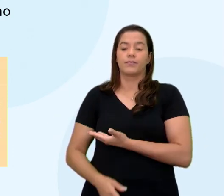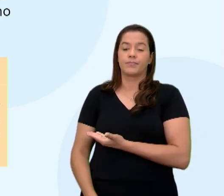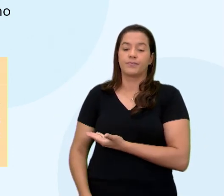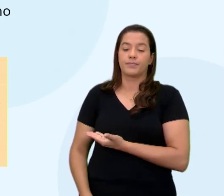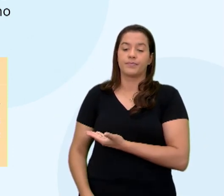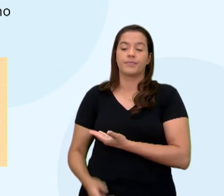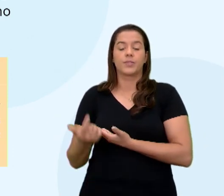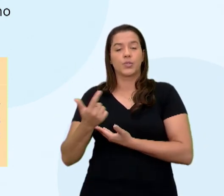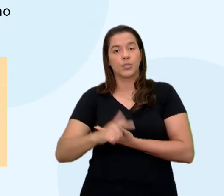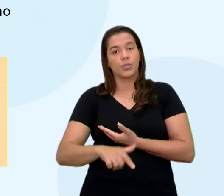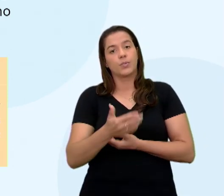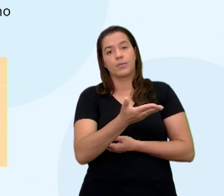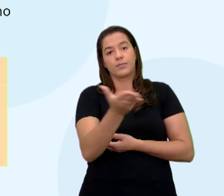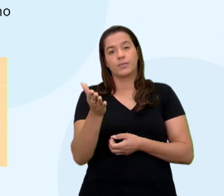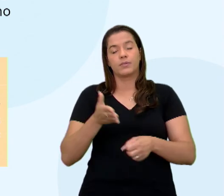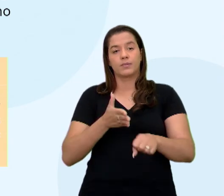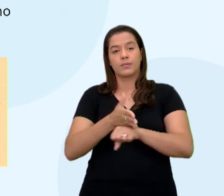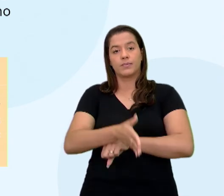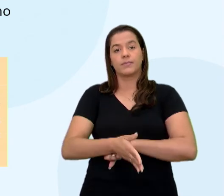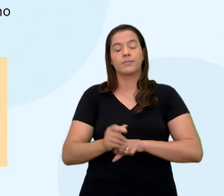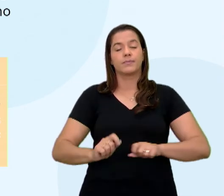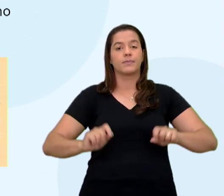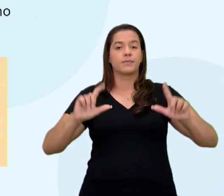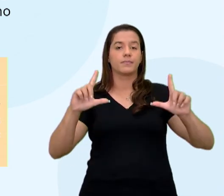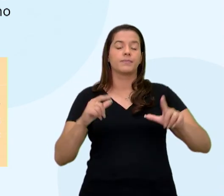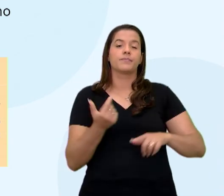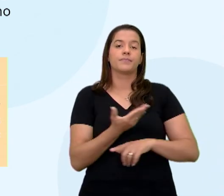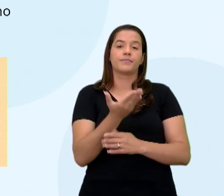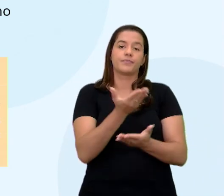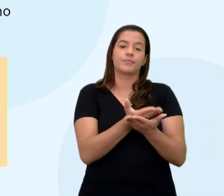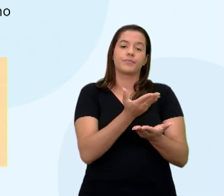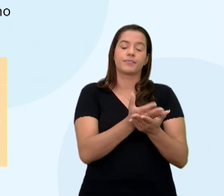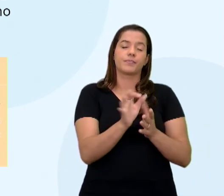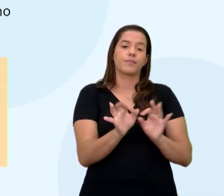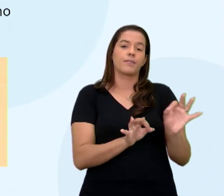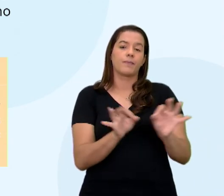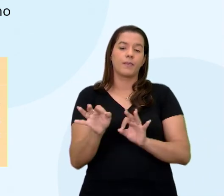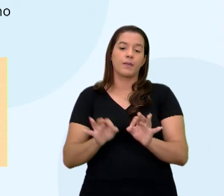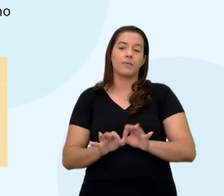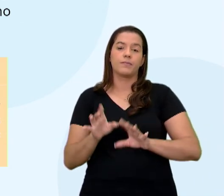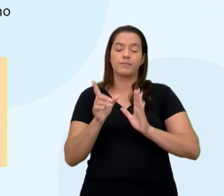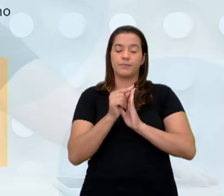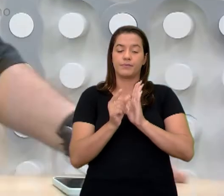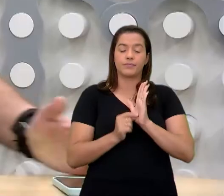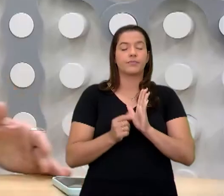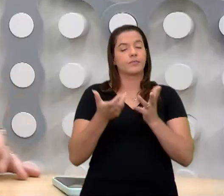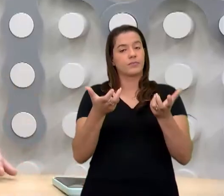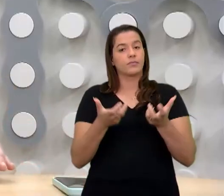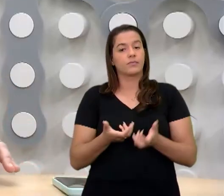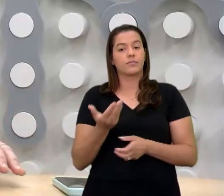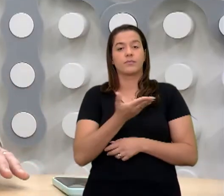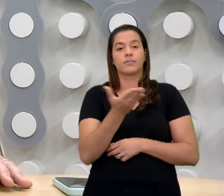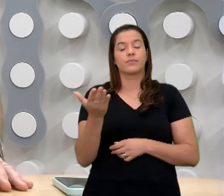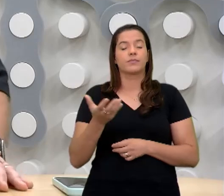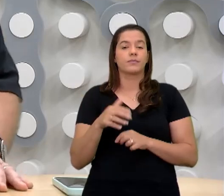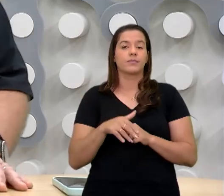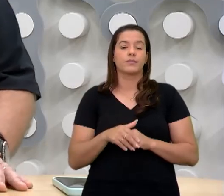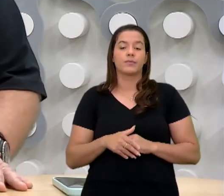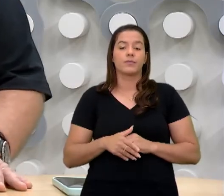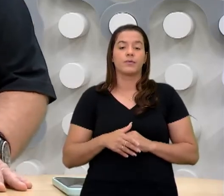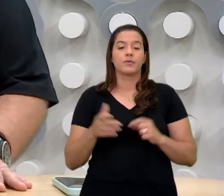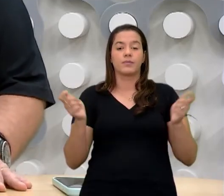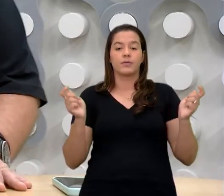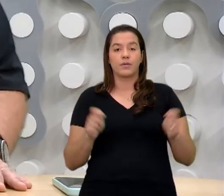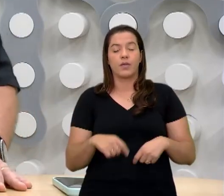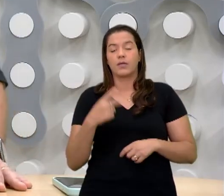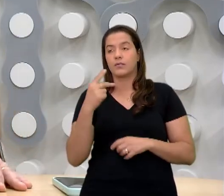link novamente aí para vocês acessarem, para fazerem aí, né, um trabalho digital, se vocês, né, tiverem condições